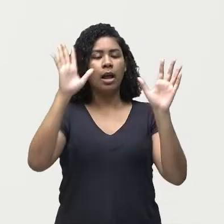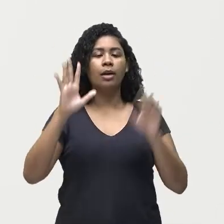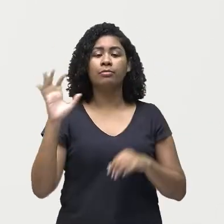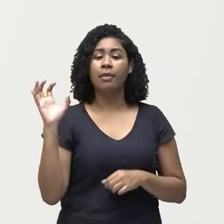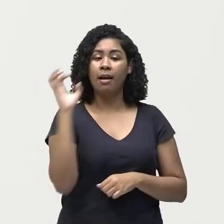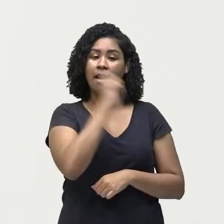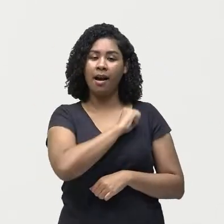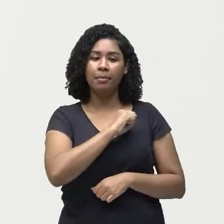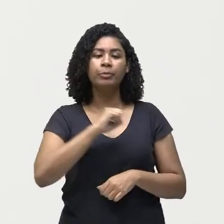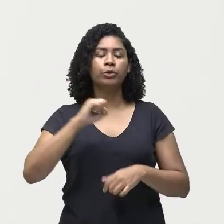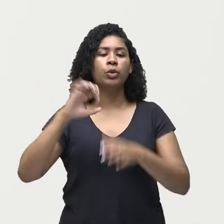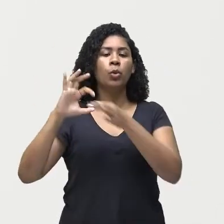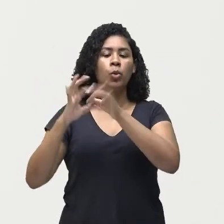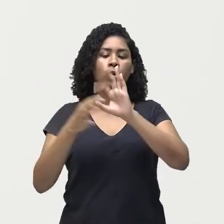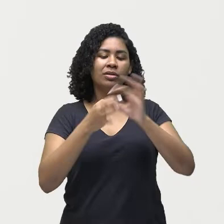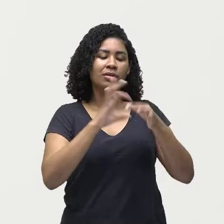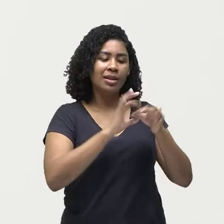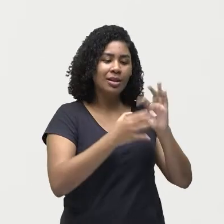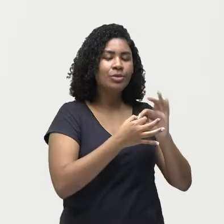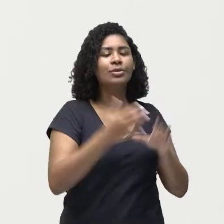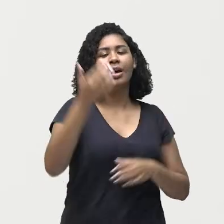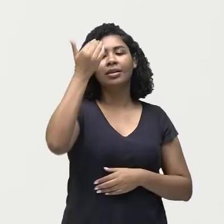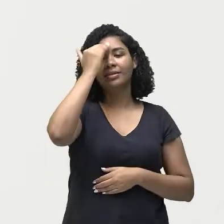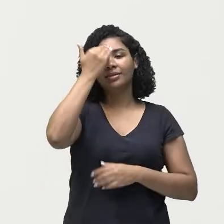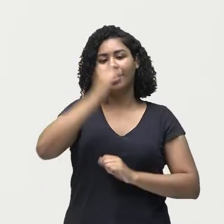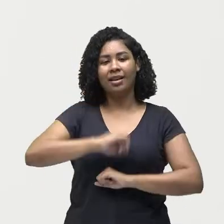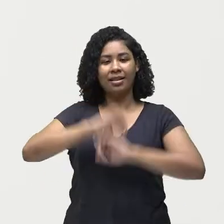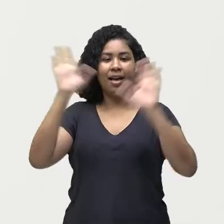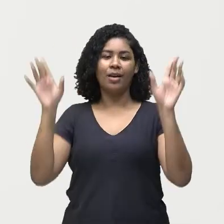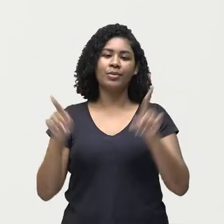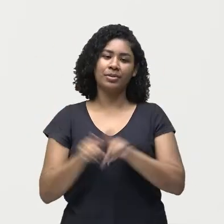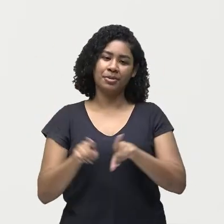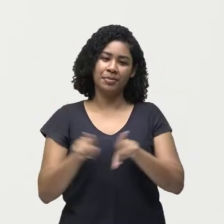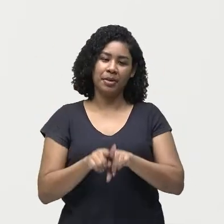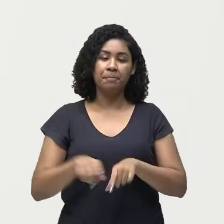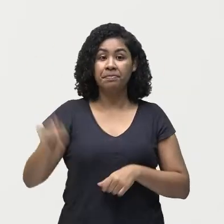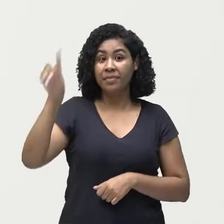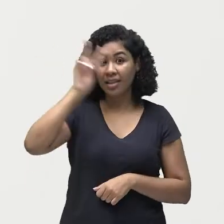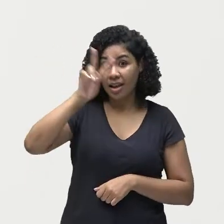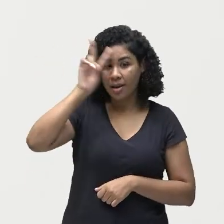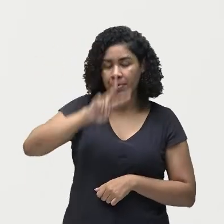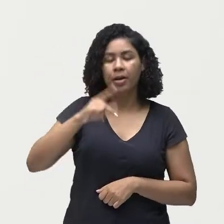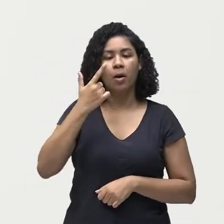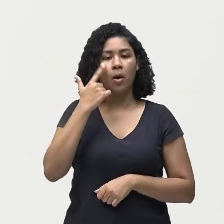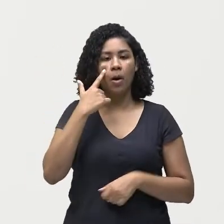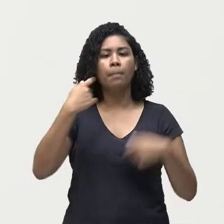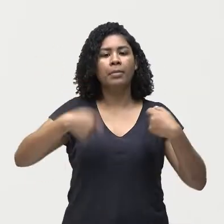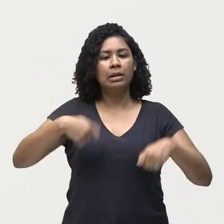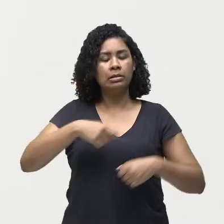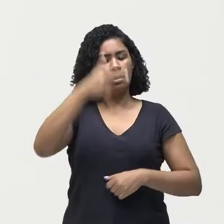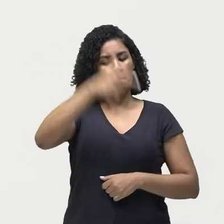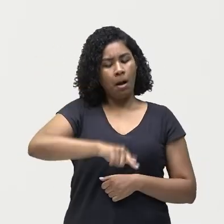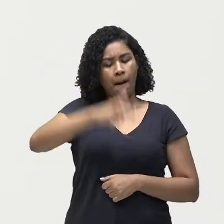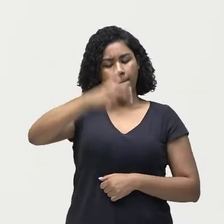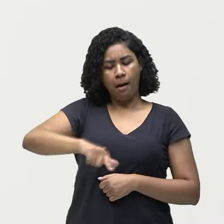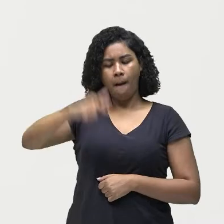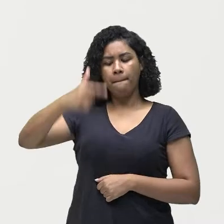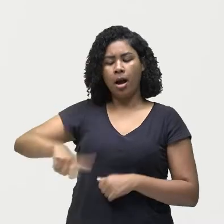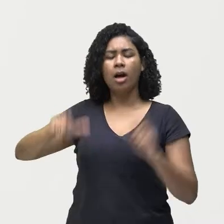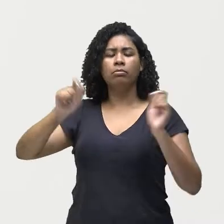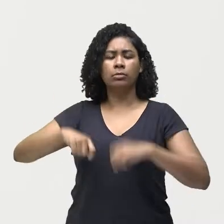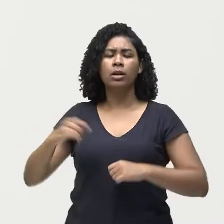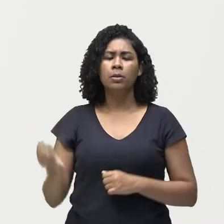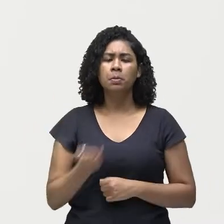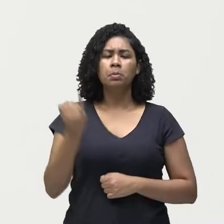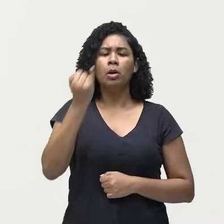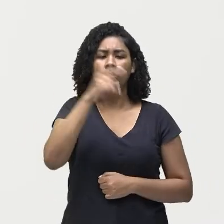entender o contexto, a ideia geral do texto, né? Lembre-se, a repetição é importantíssima para manter o que